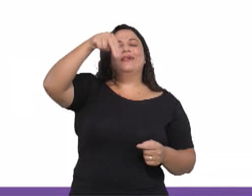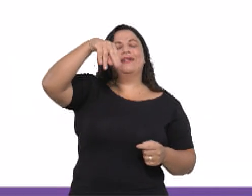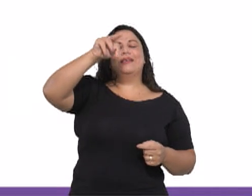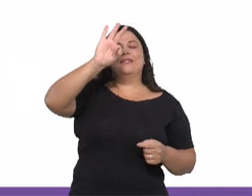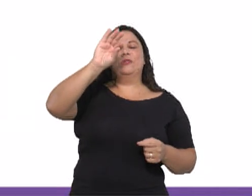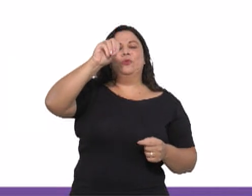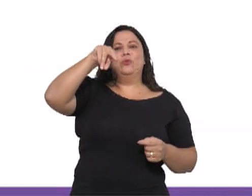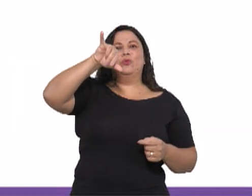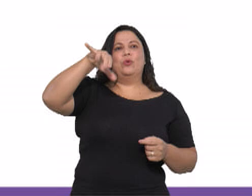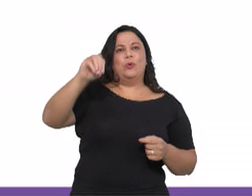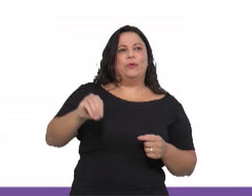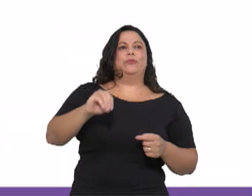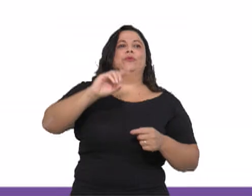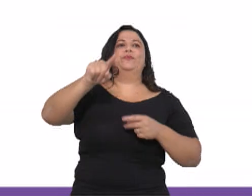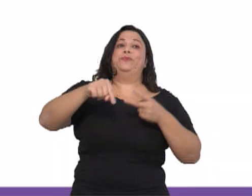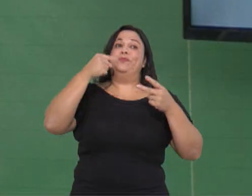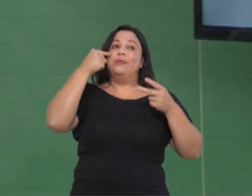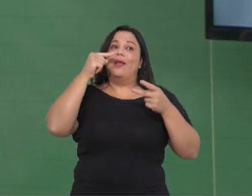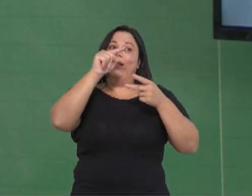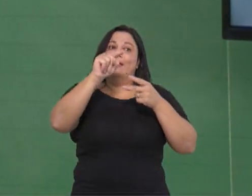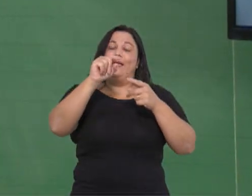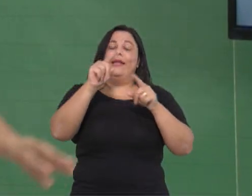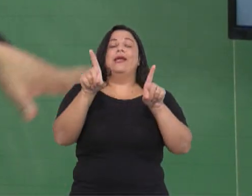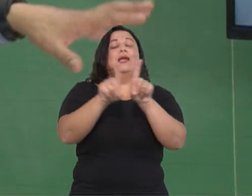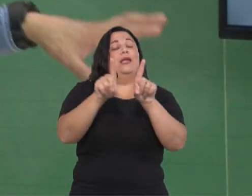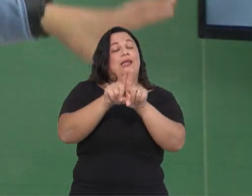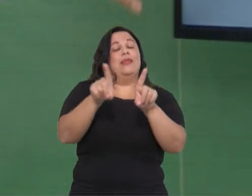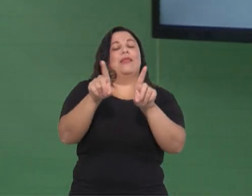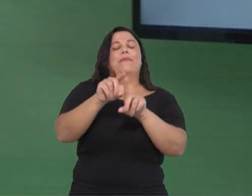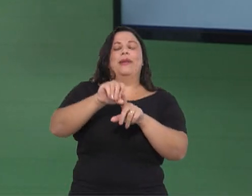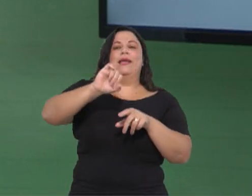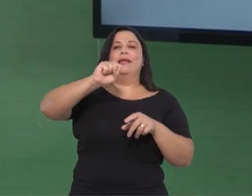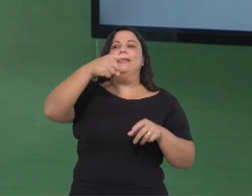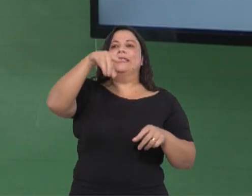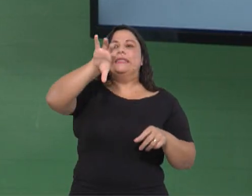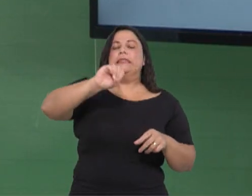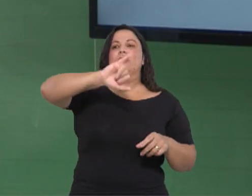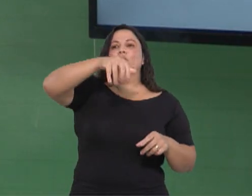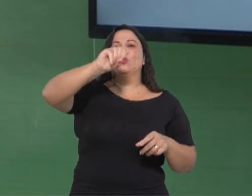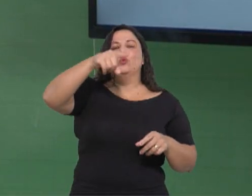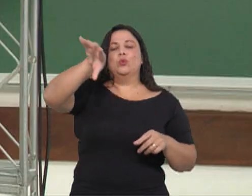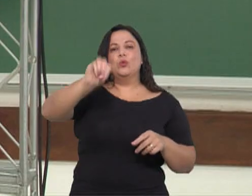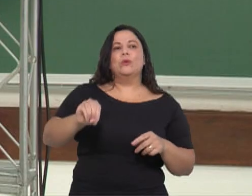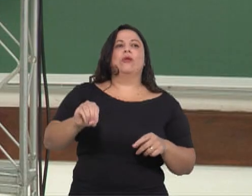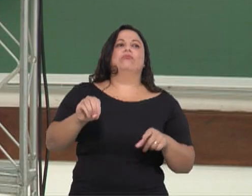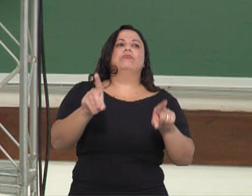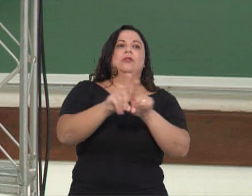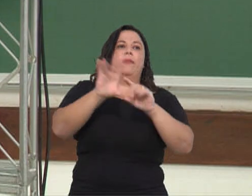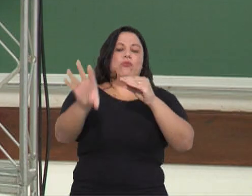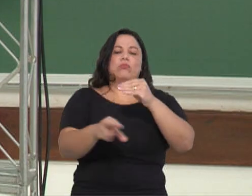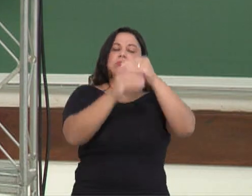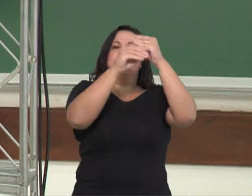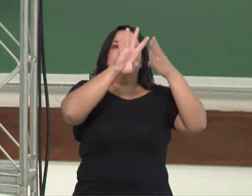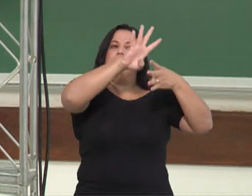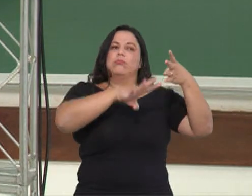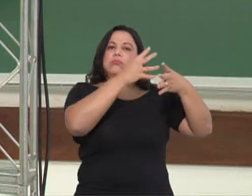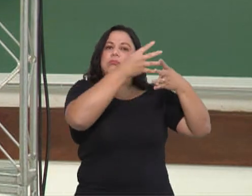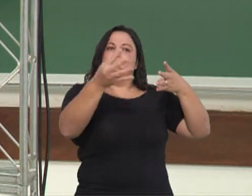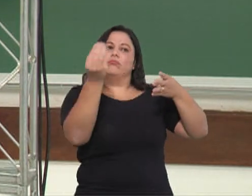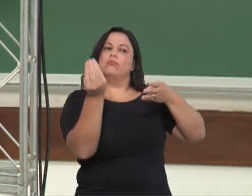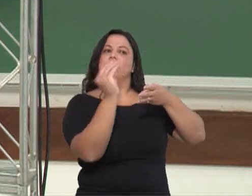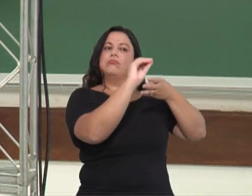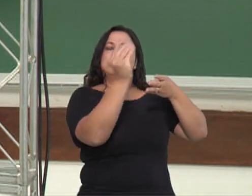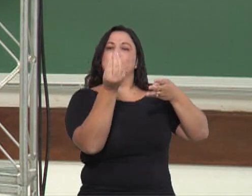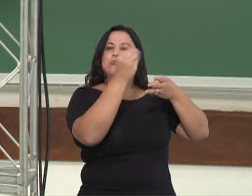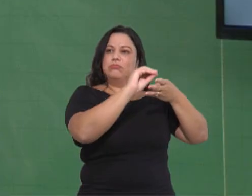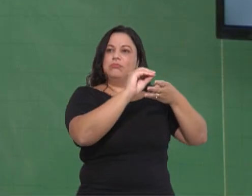dia 24/6. A festa pode acontecer em junho ou julho, mas basicamente, então, ela foi incorporada ao calendário cristão, e